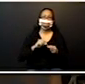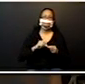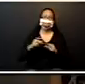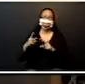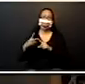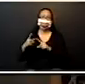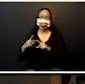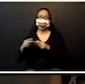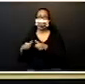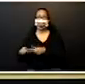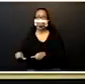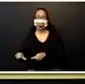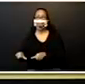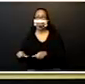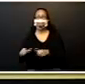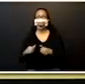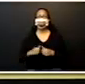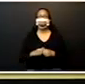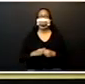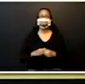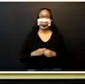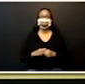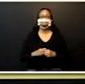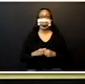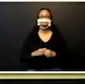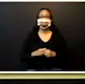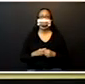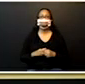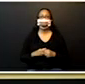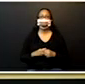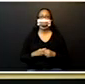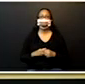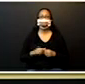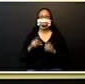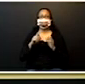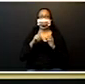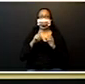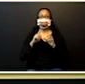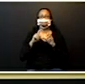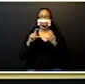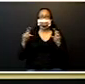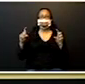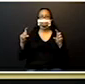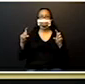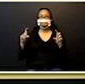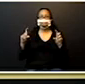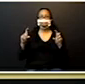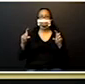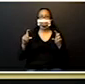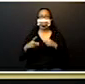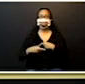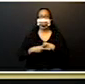Olha lá. O é, logo no primeiro verso, é um verbo de estado.